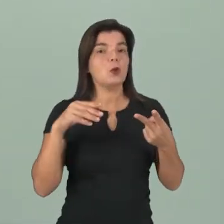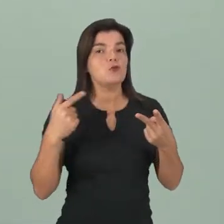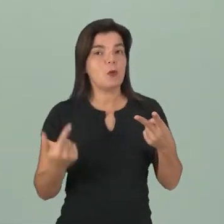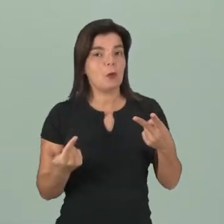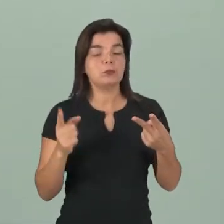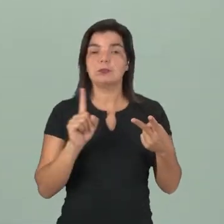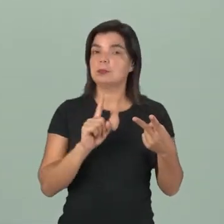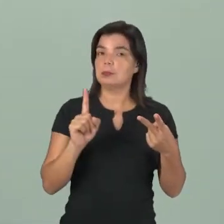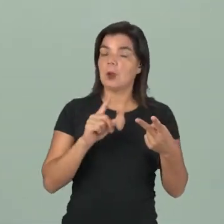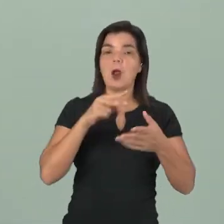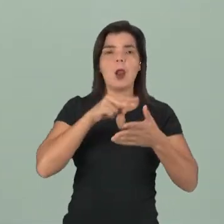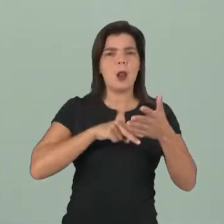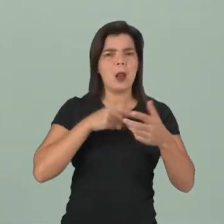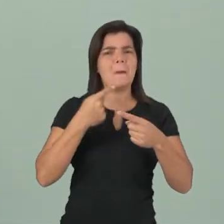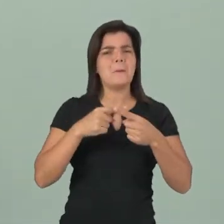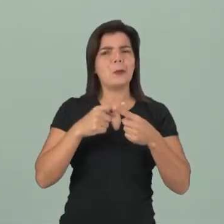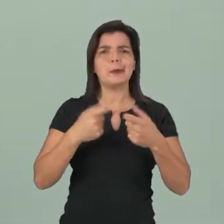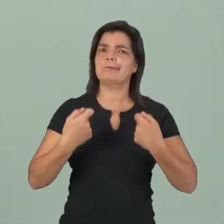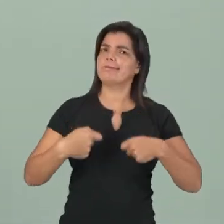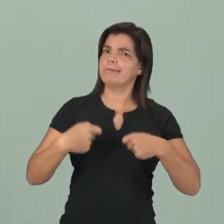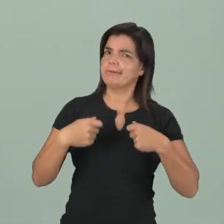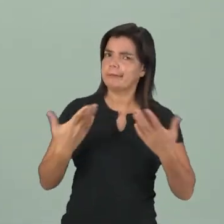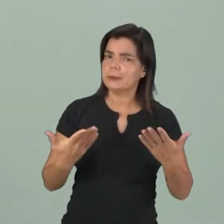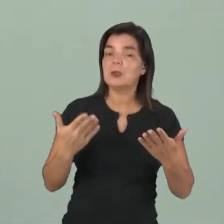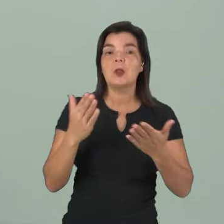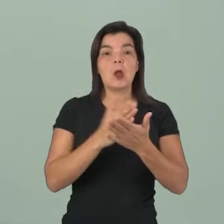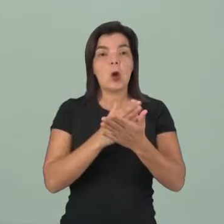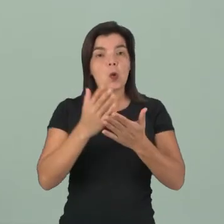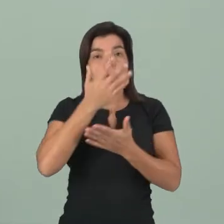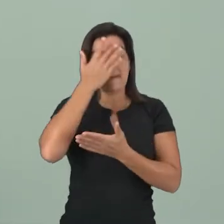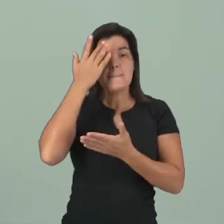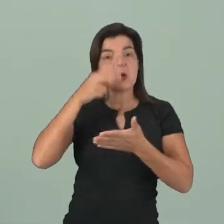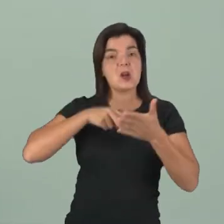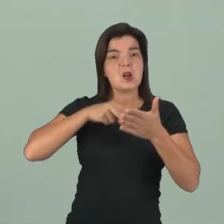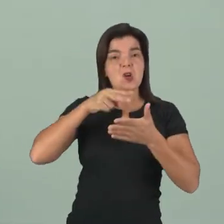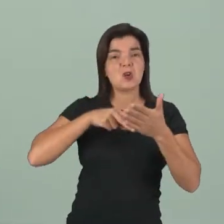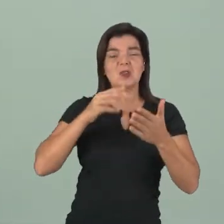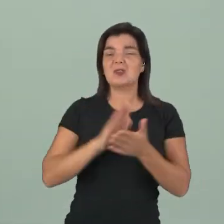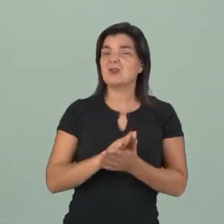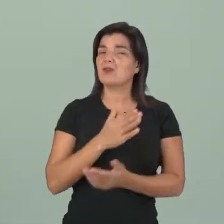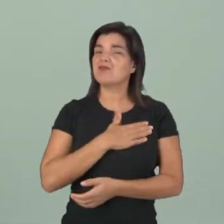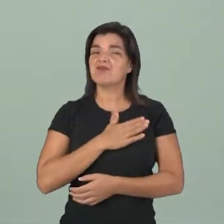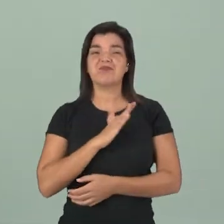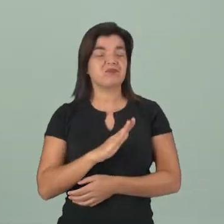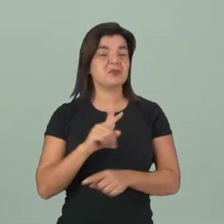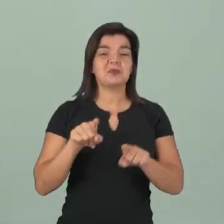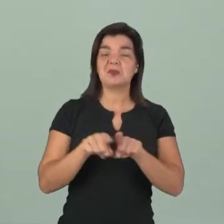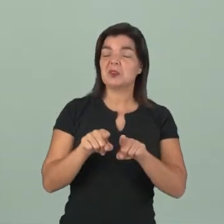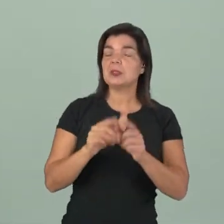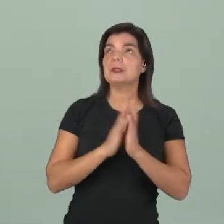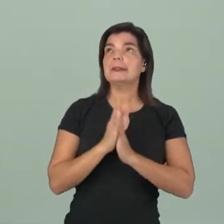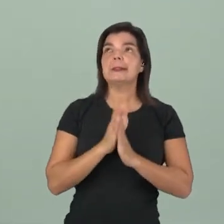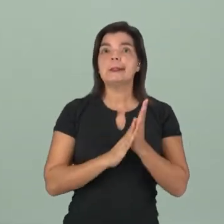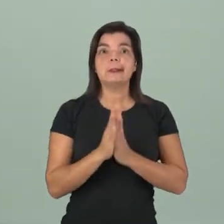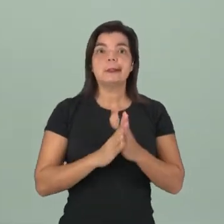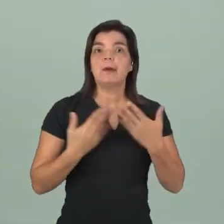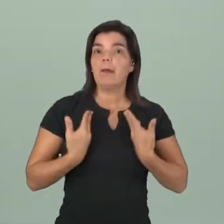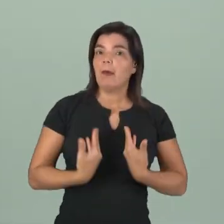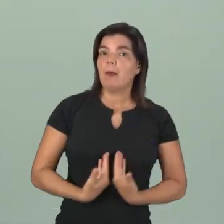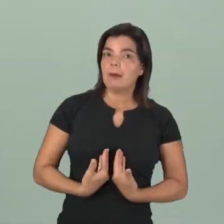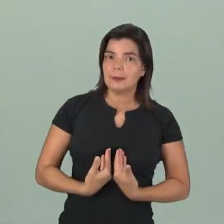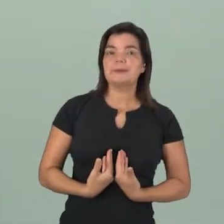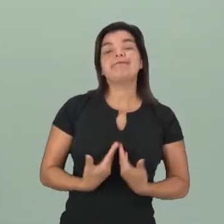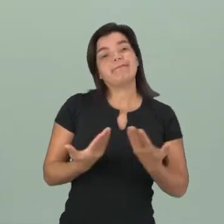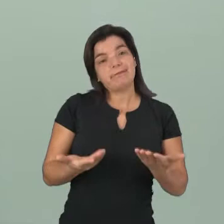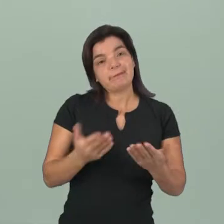Já outras não, lê porque é obrigado, né? Então, em algumas pessoas a leitura ela causa desconforto, ela causa fadiga, ela causa